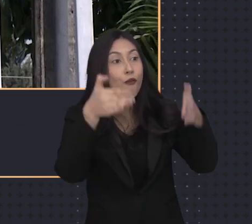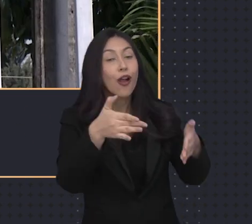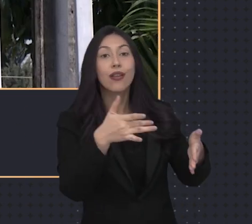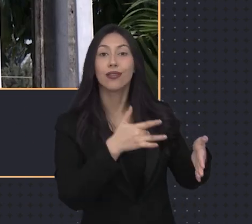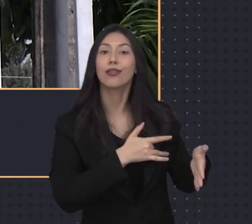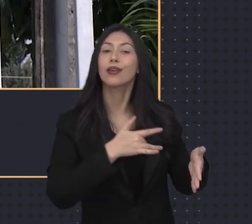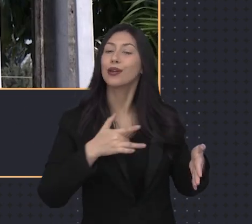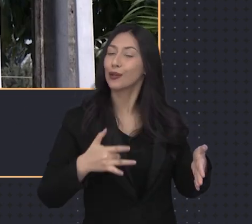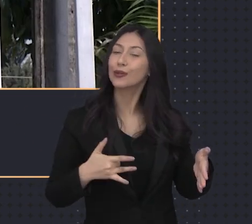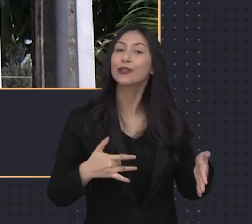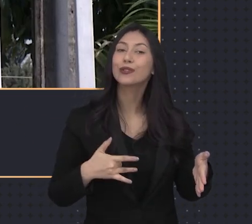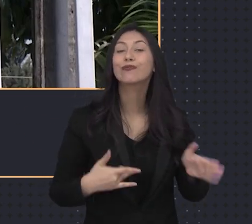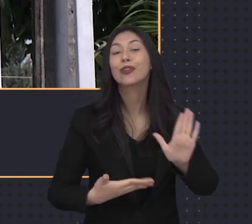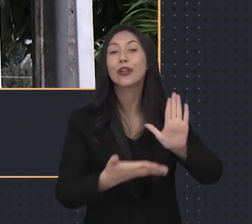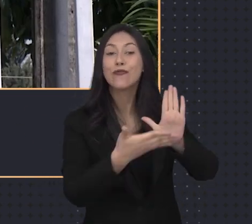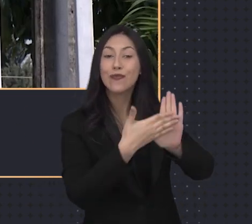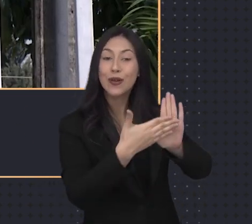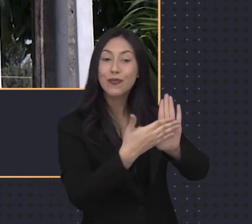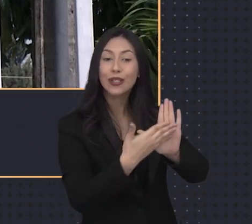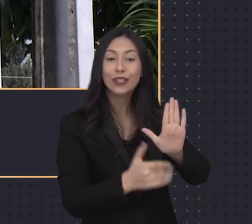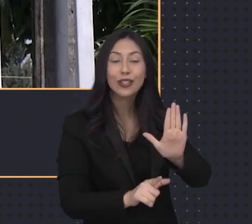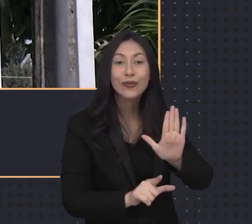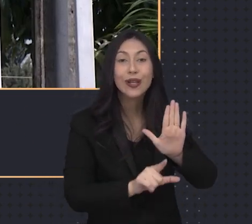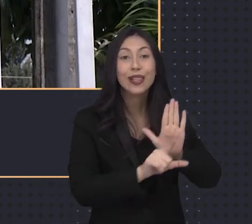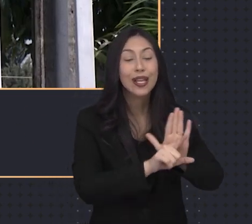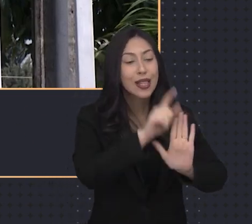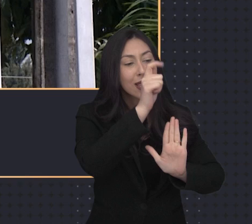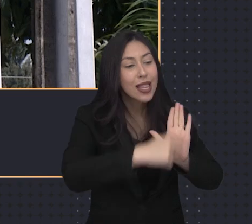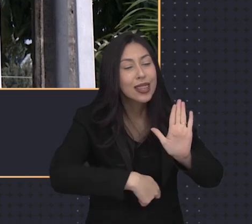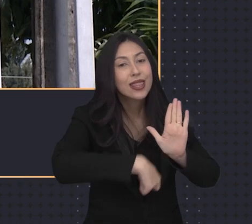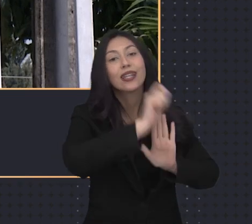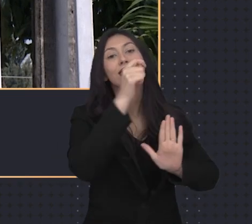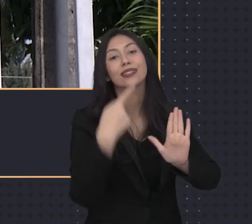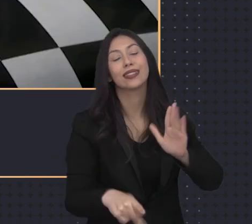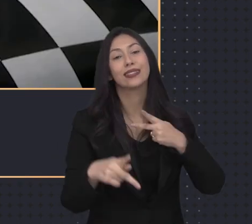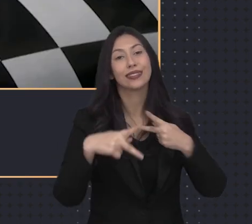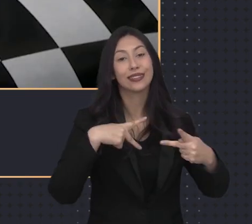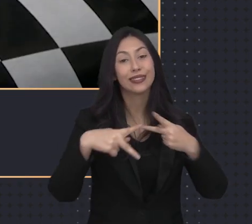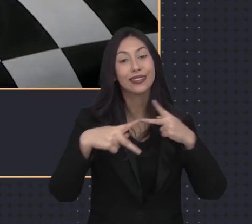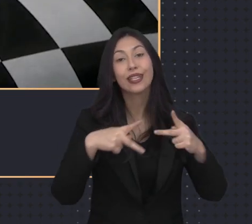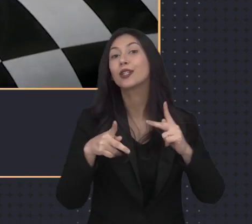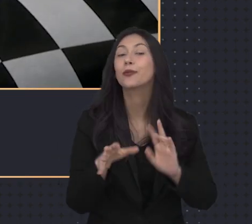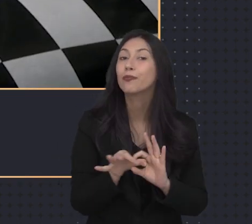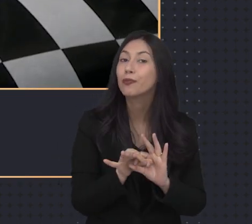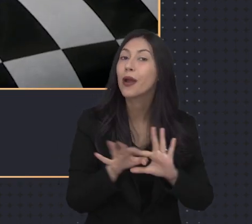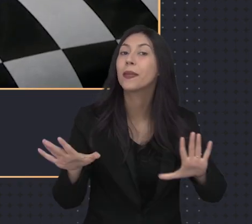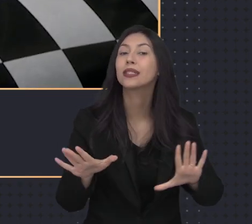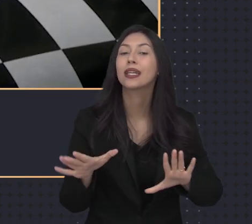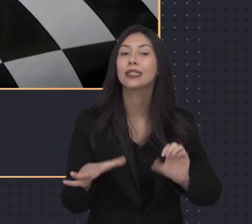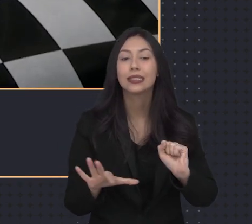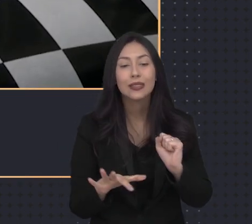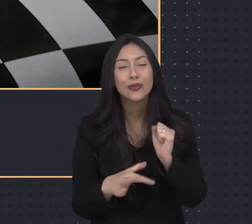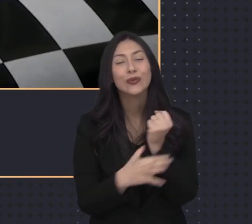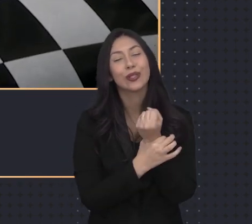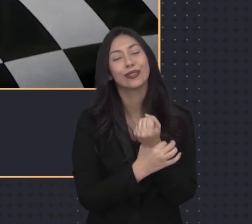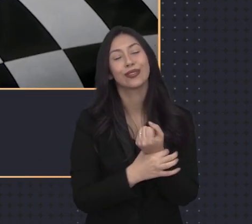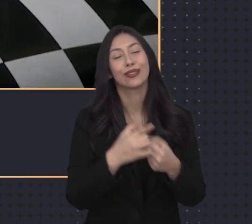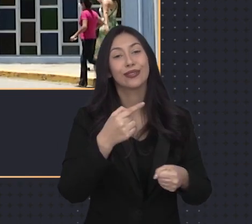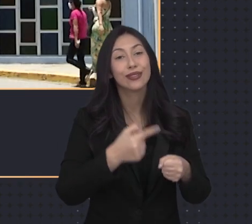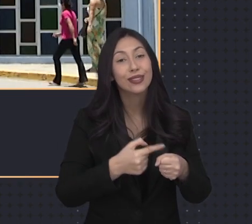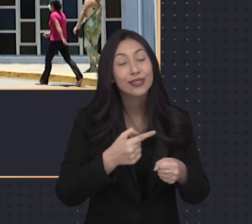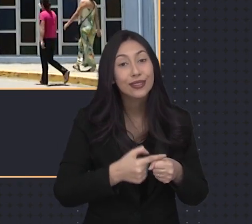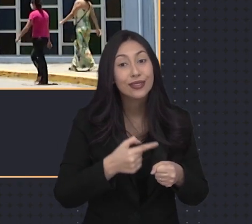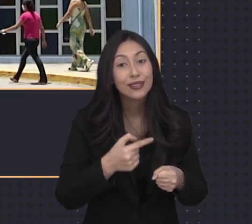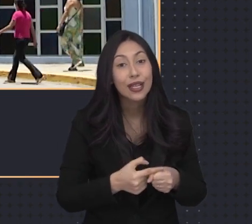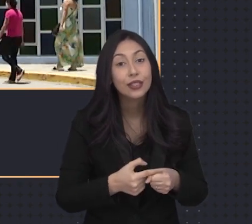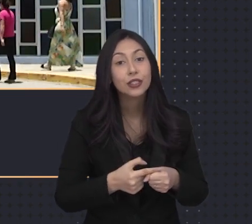serviços de saúde. Essa é a proposta de uma lei sancionada na cidade que autoriza os serviços de segurança do município